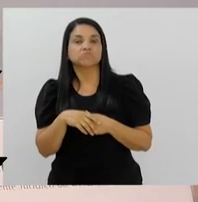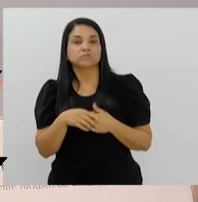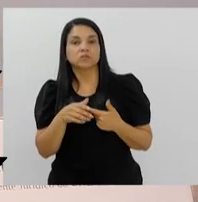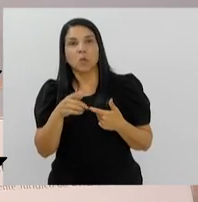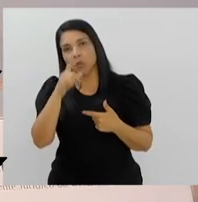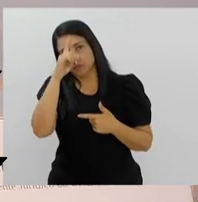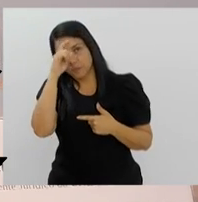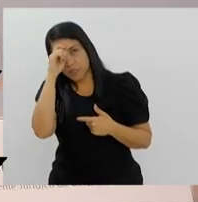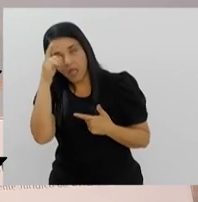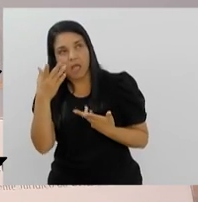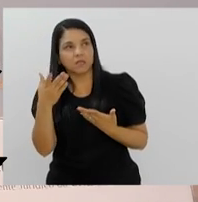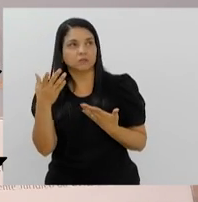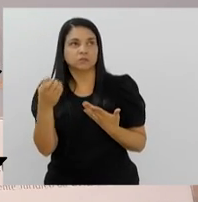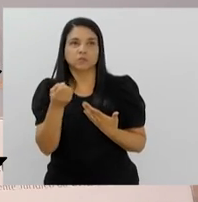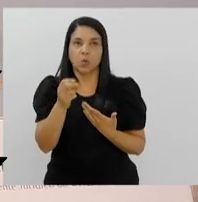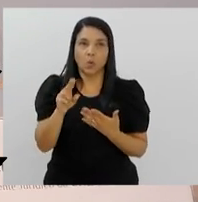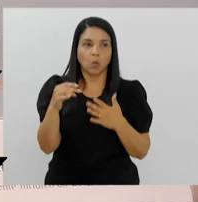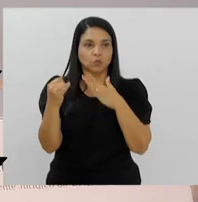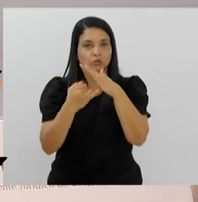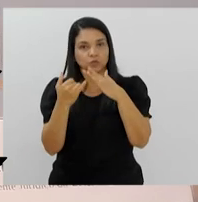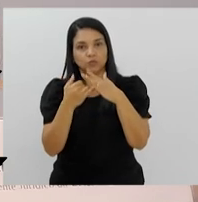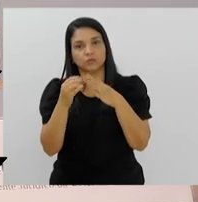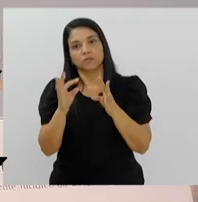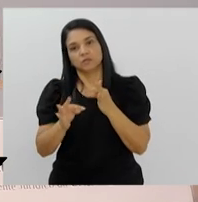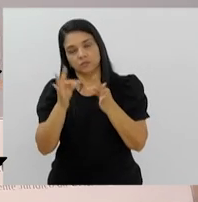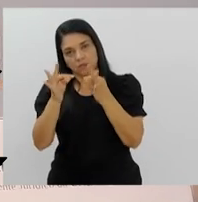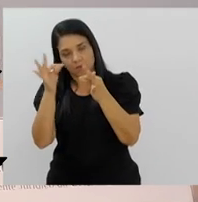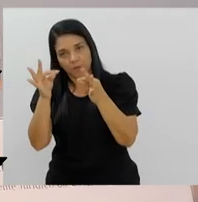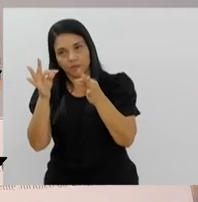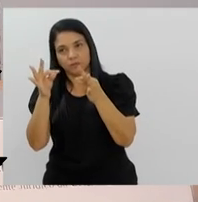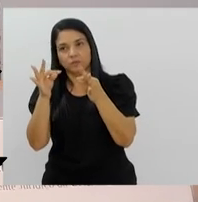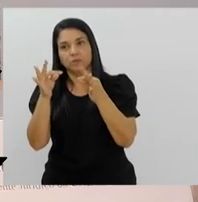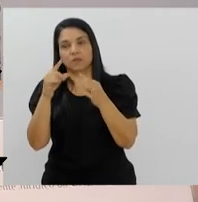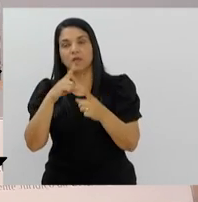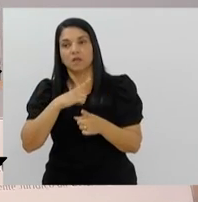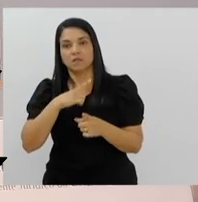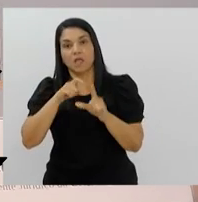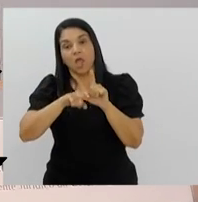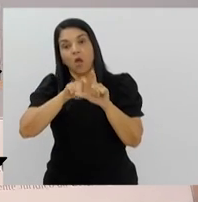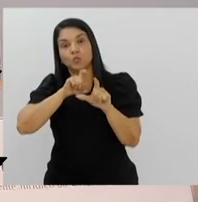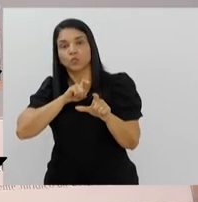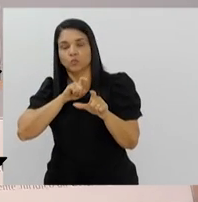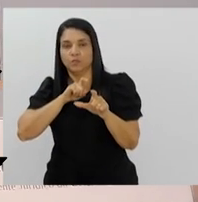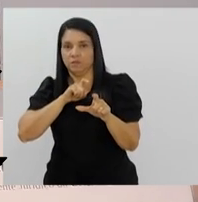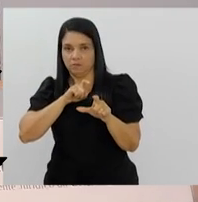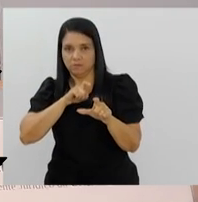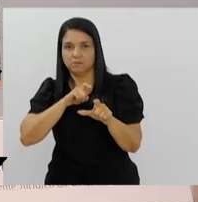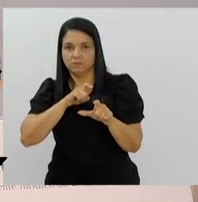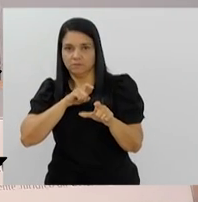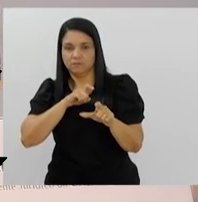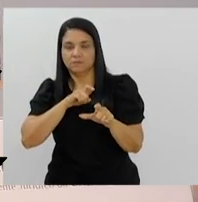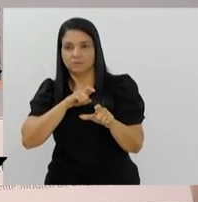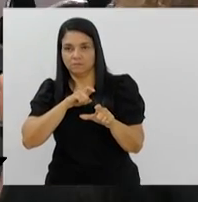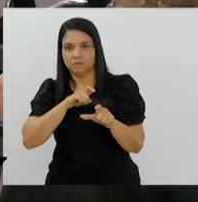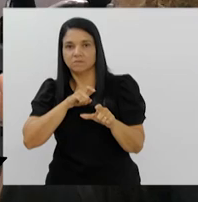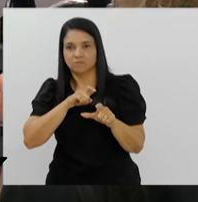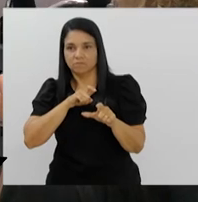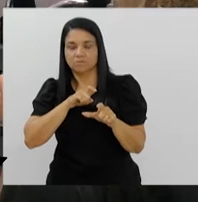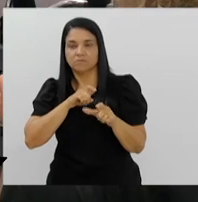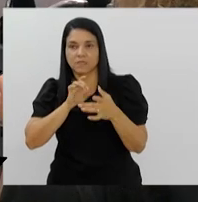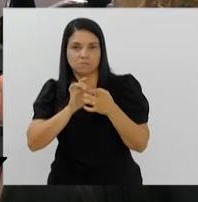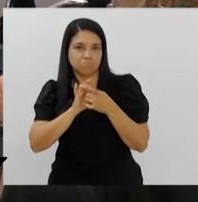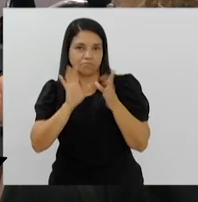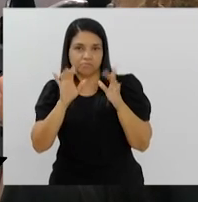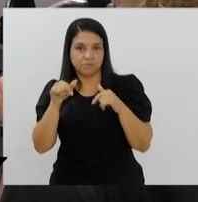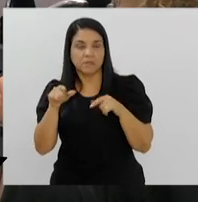hospitais instituições de tratamento eh existe essa autonomia por cada um isso se refere também